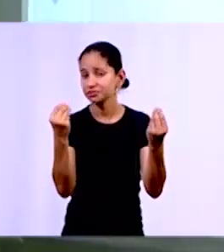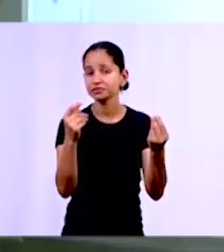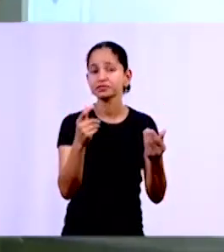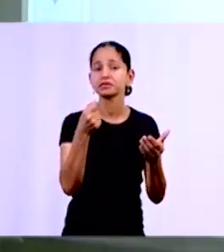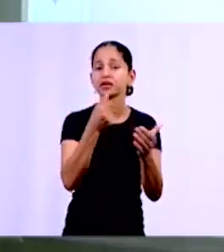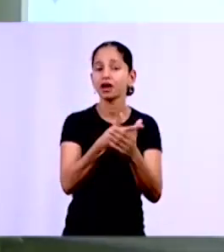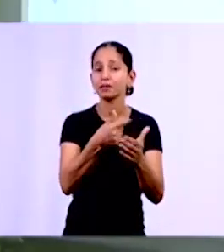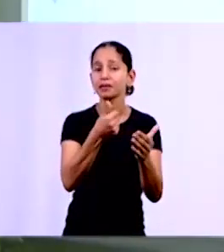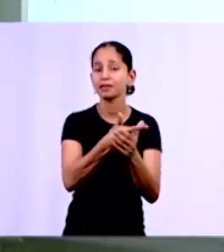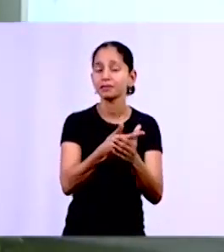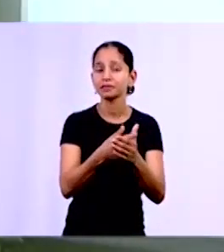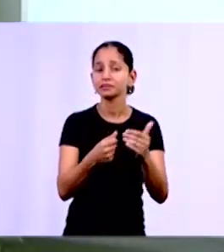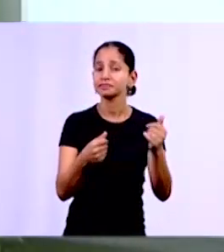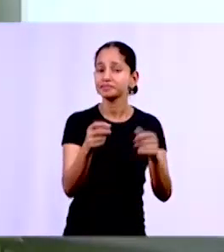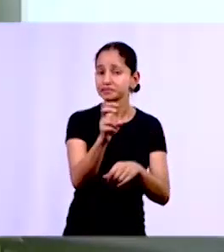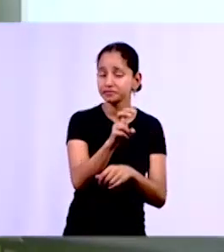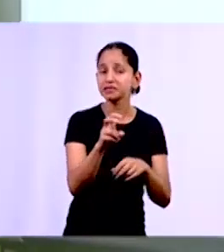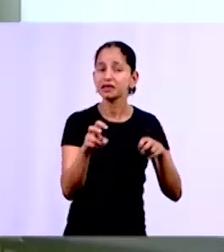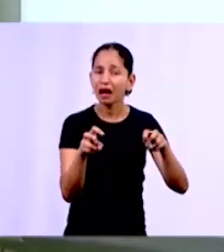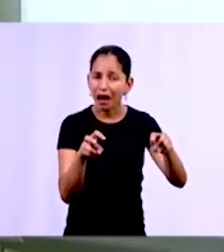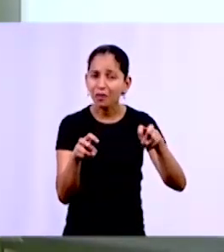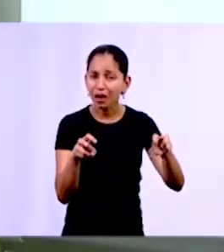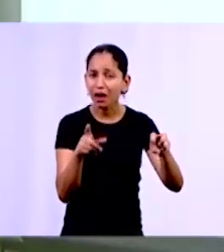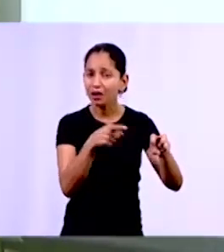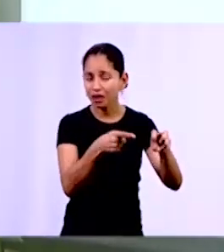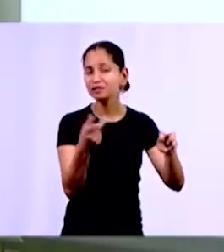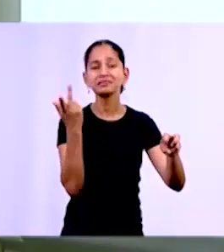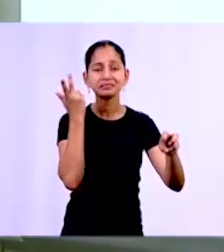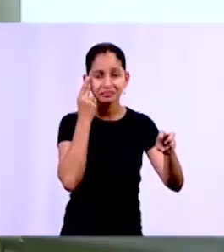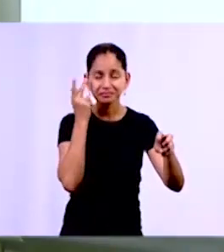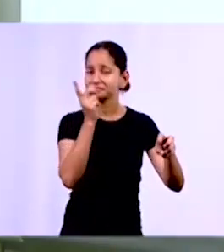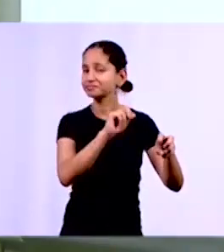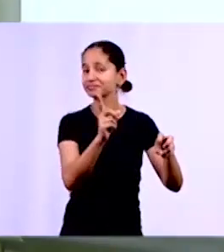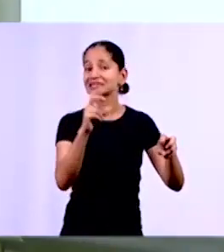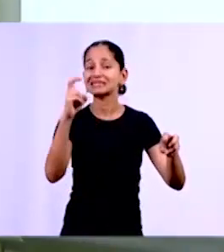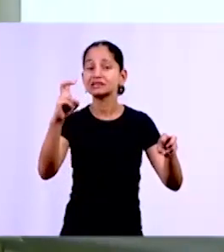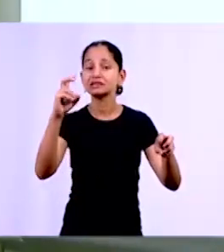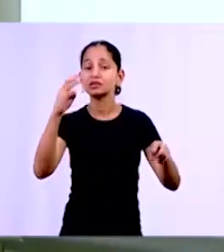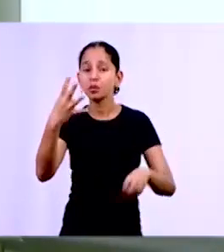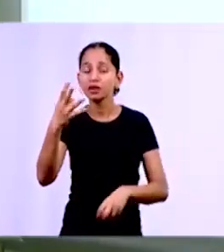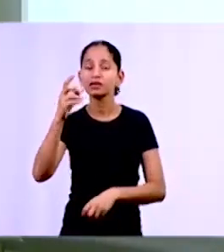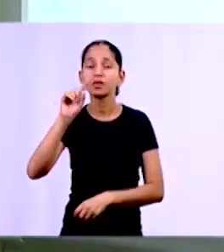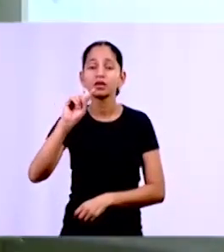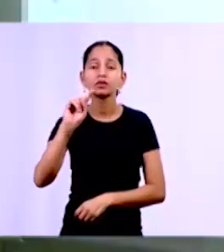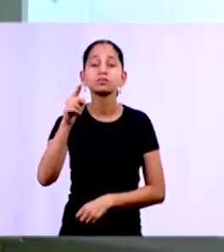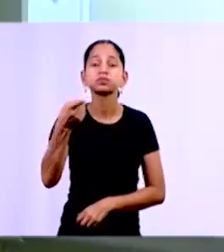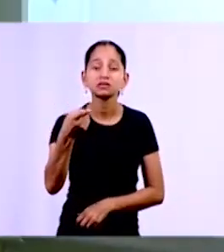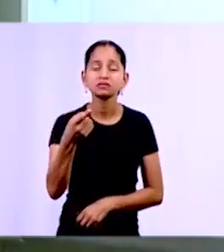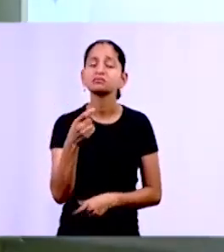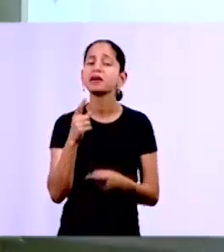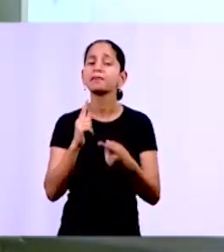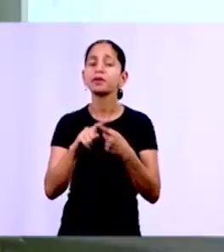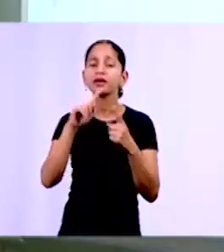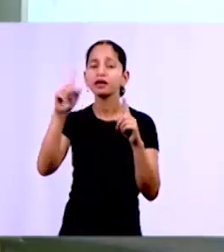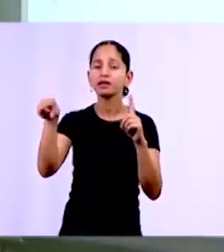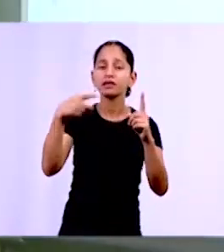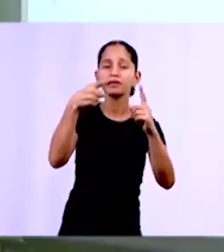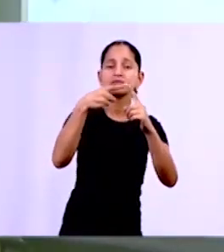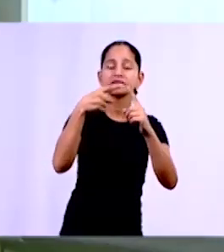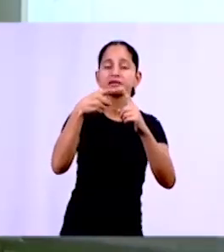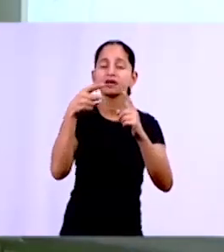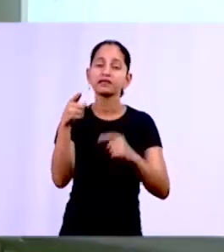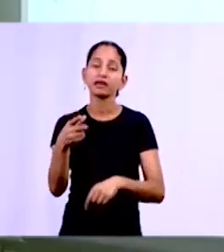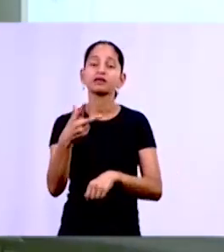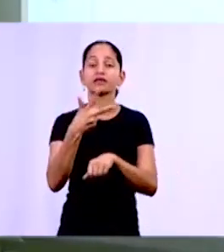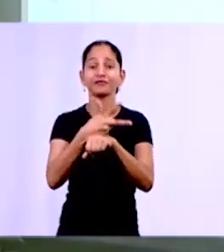Então imagina um único computador que custa R$54.000. Mas para que serve o computador de R$54.000? Imagina editar